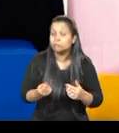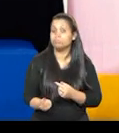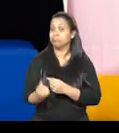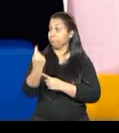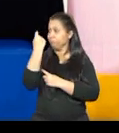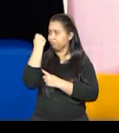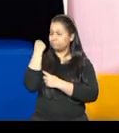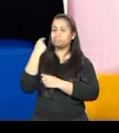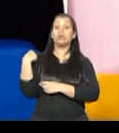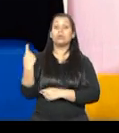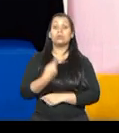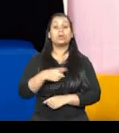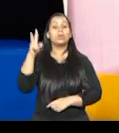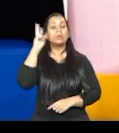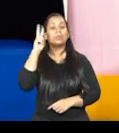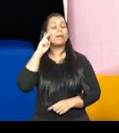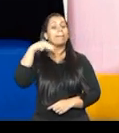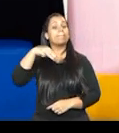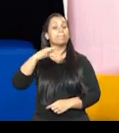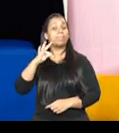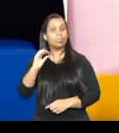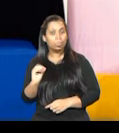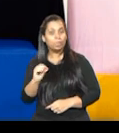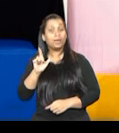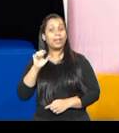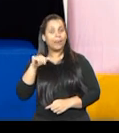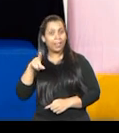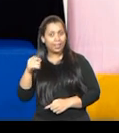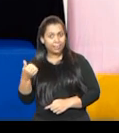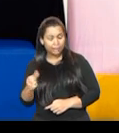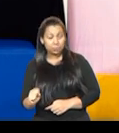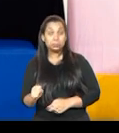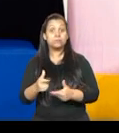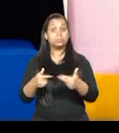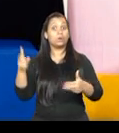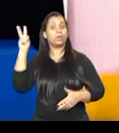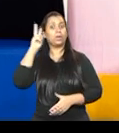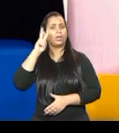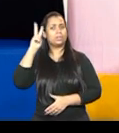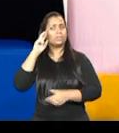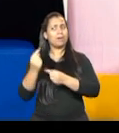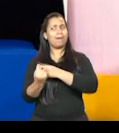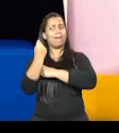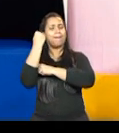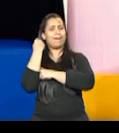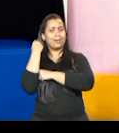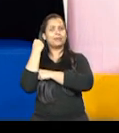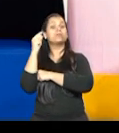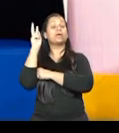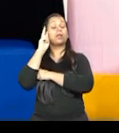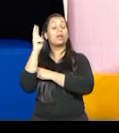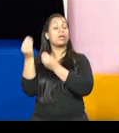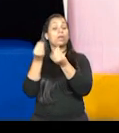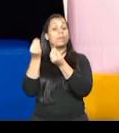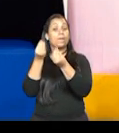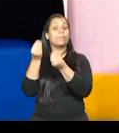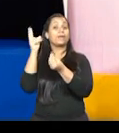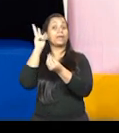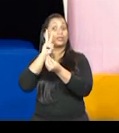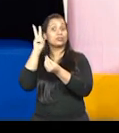sobre mitos e lendas. E você sabia que muitas dessas histórias antigamente eram contadas em versos? Ou